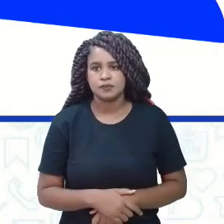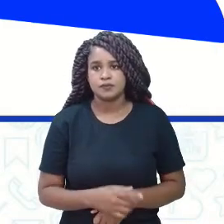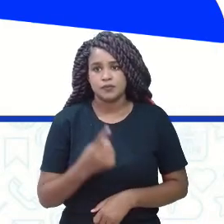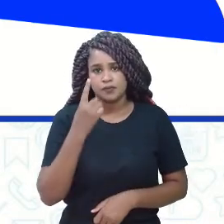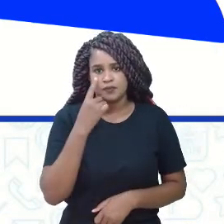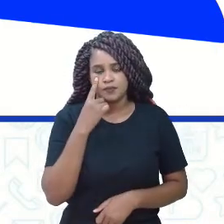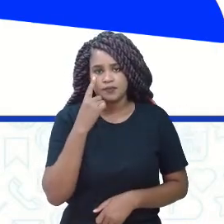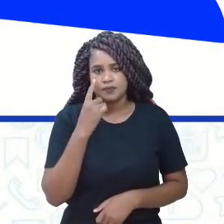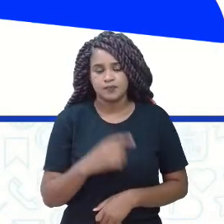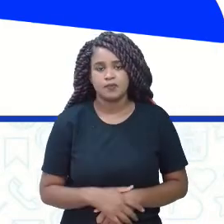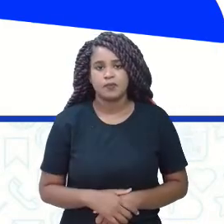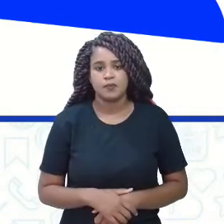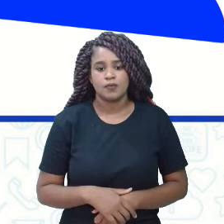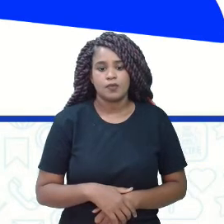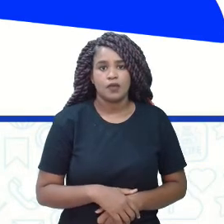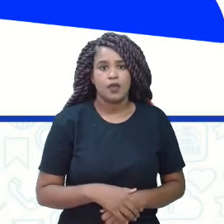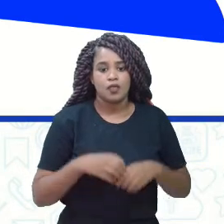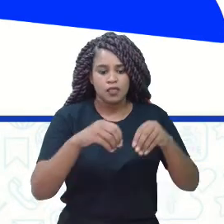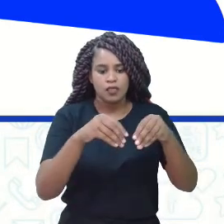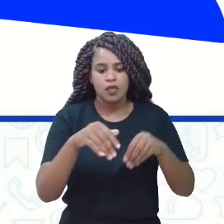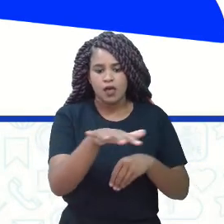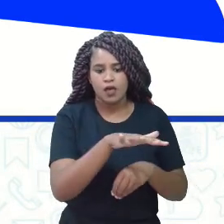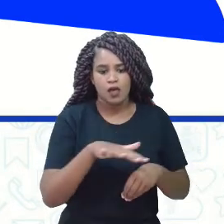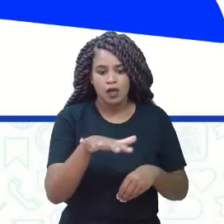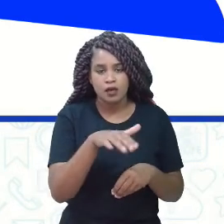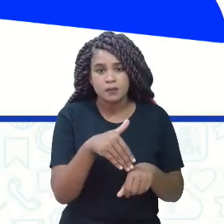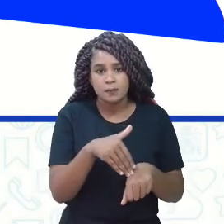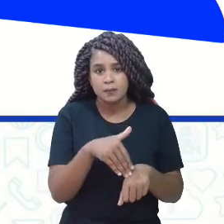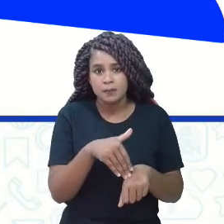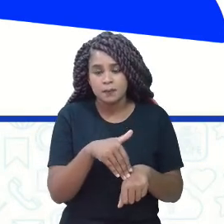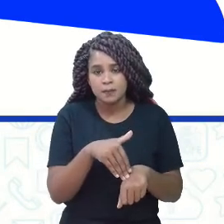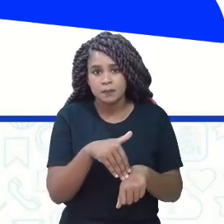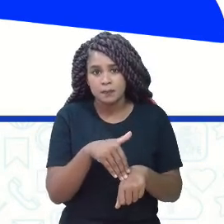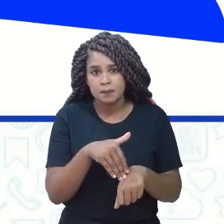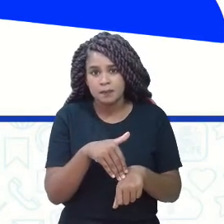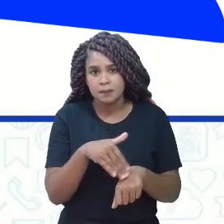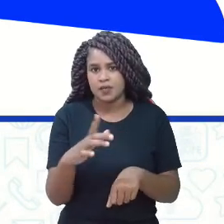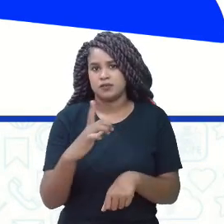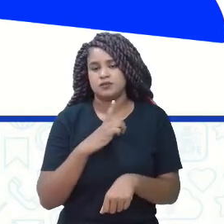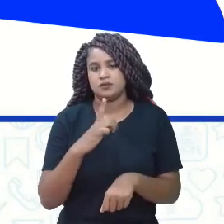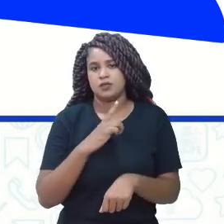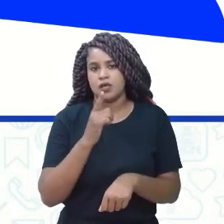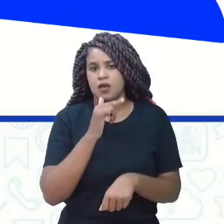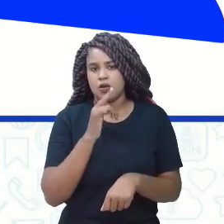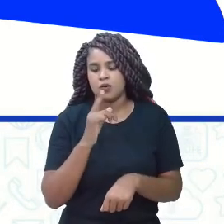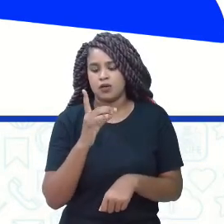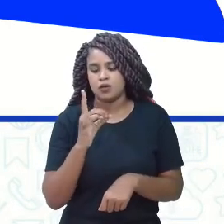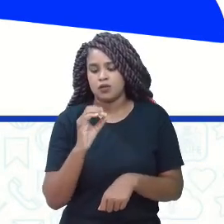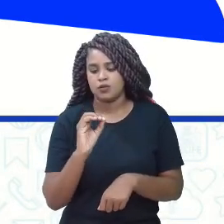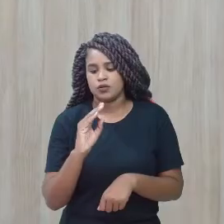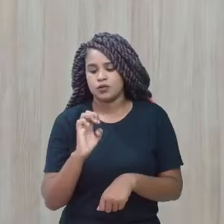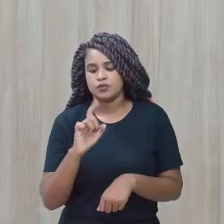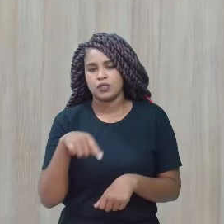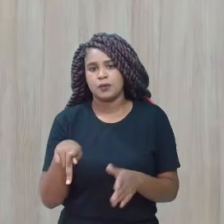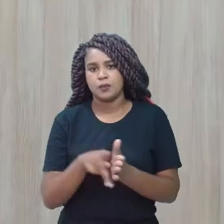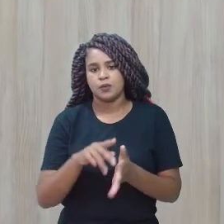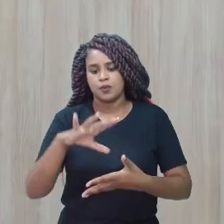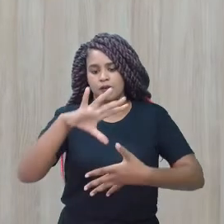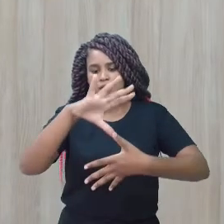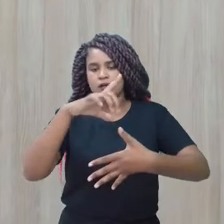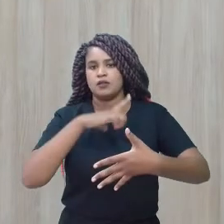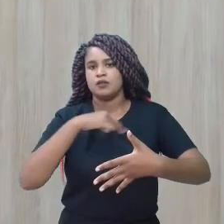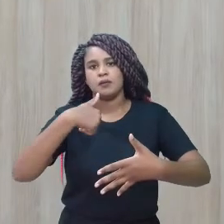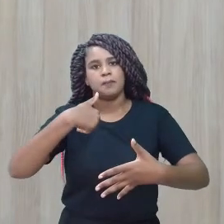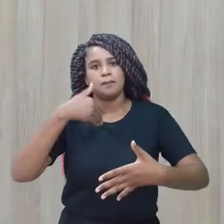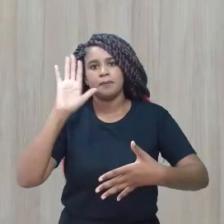maior concentração de água doce é a América, certo? Então, a gente vê aí que a América é o continente que tem a